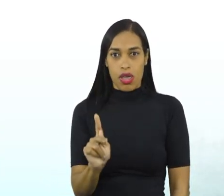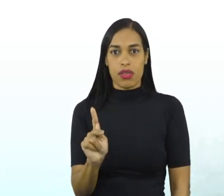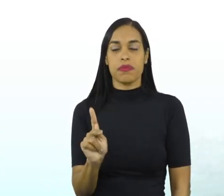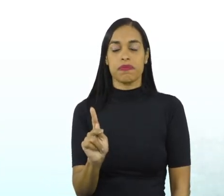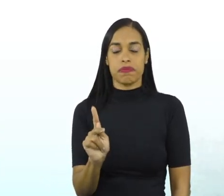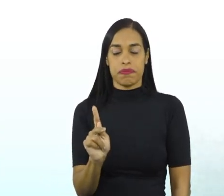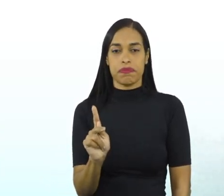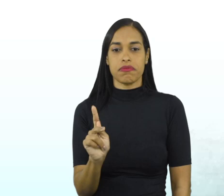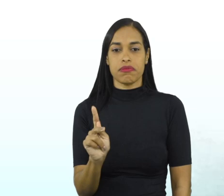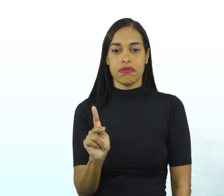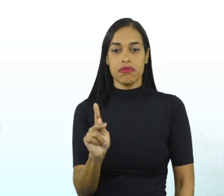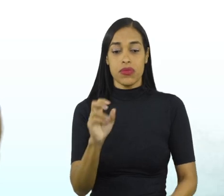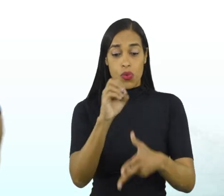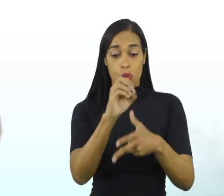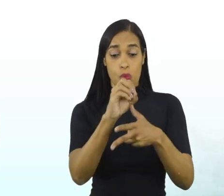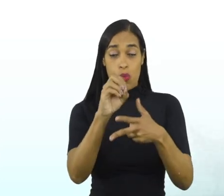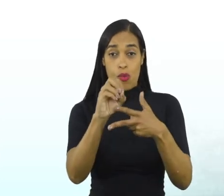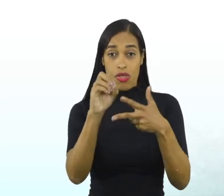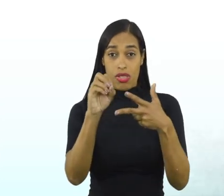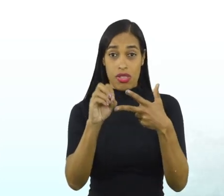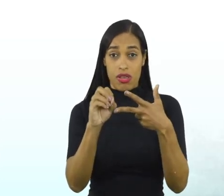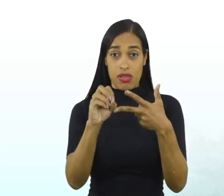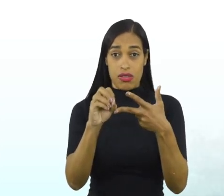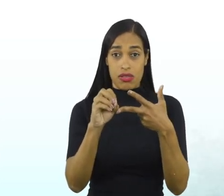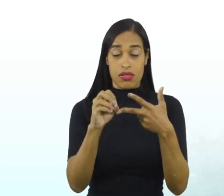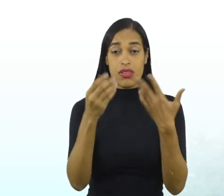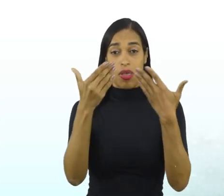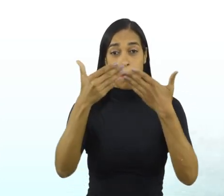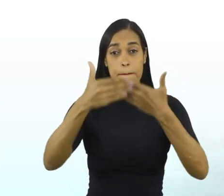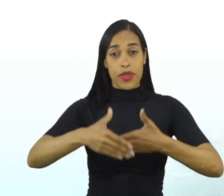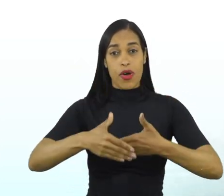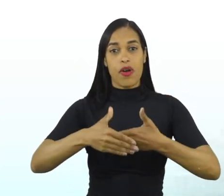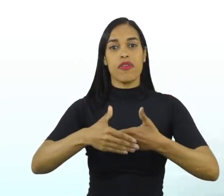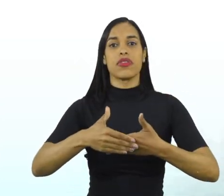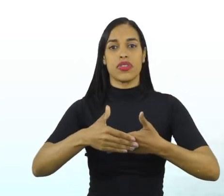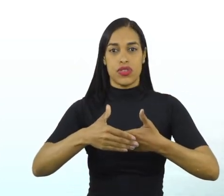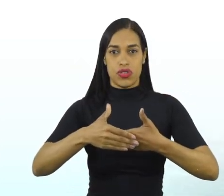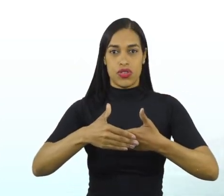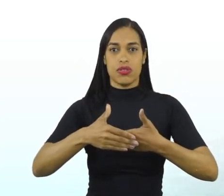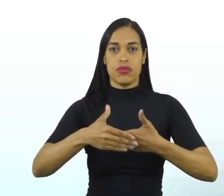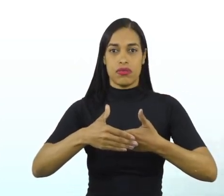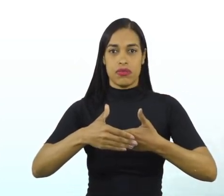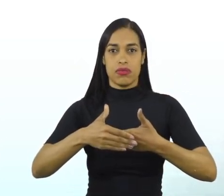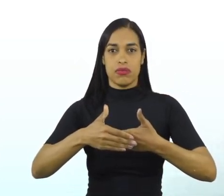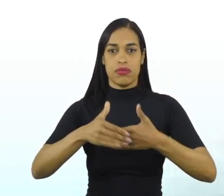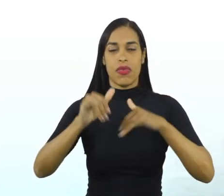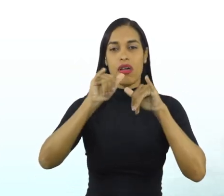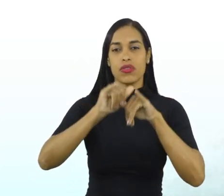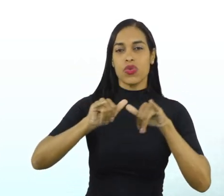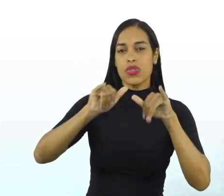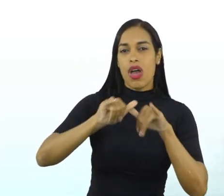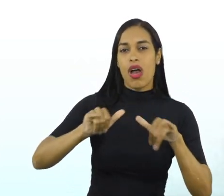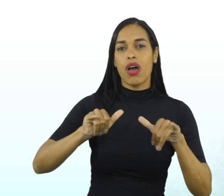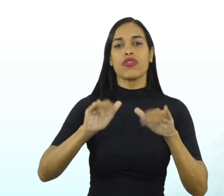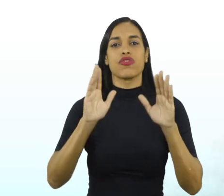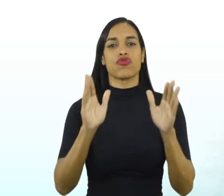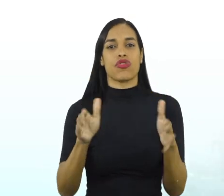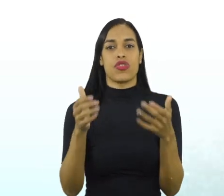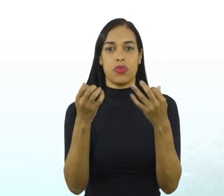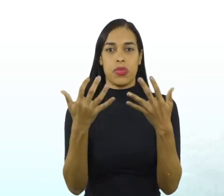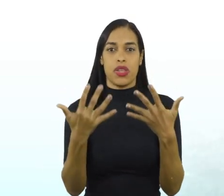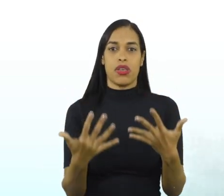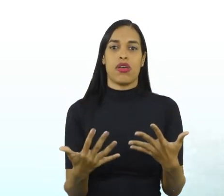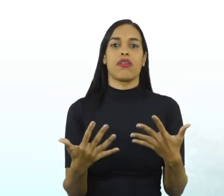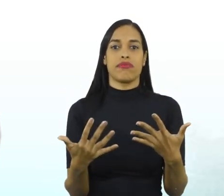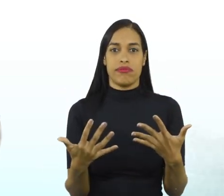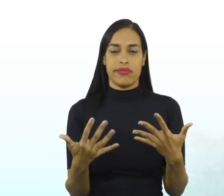de que o Enem, não é, nas provas, ele num comando, num enunciado, ele já diz o que é.